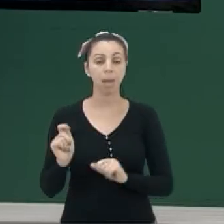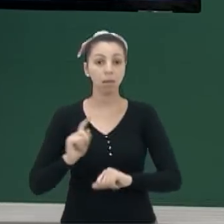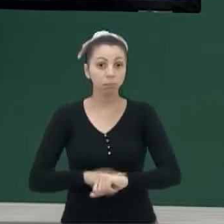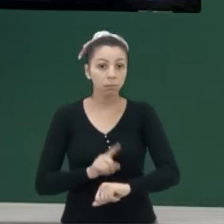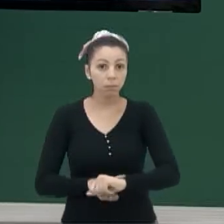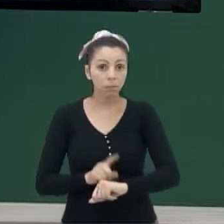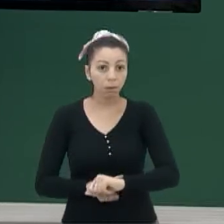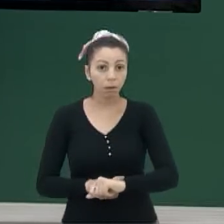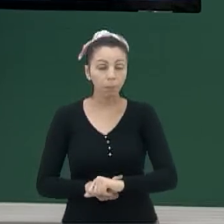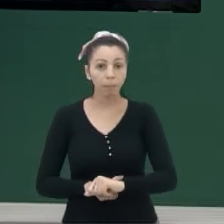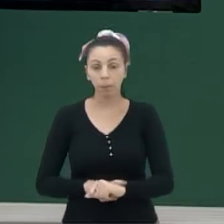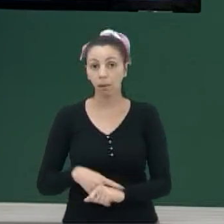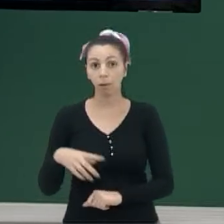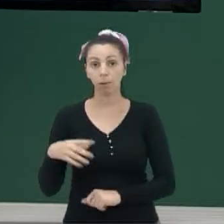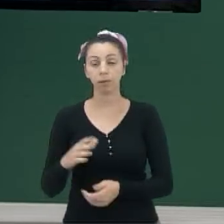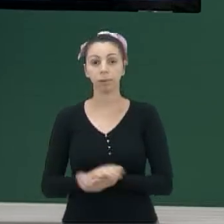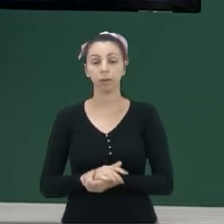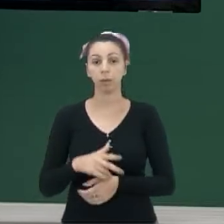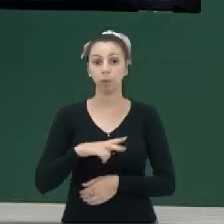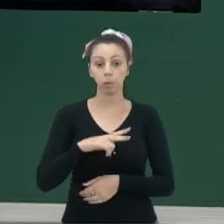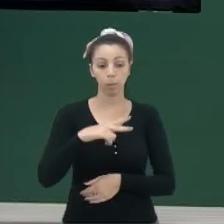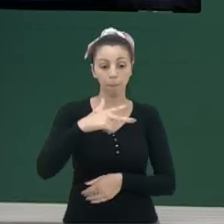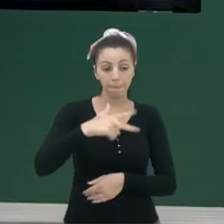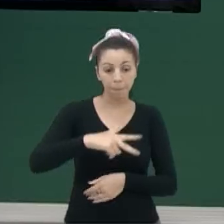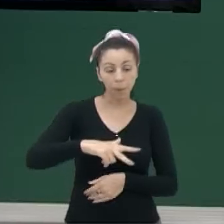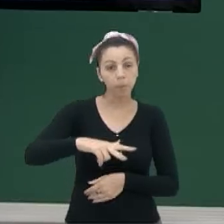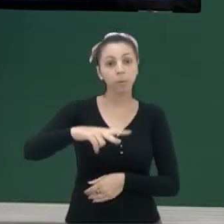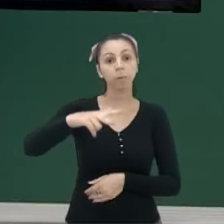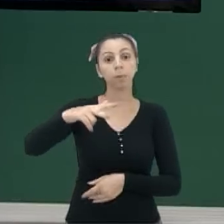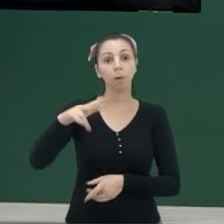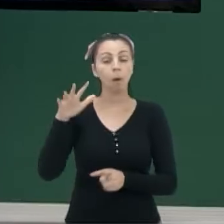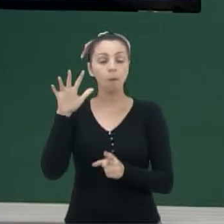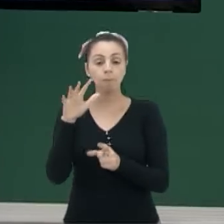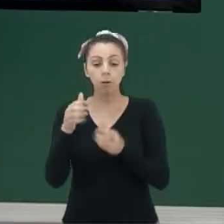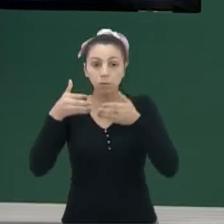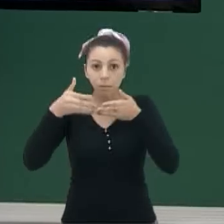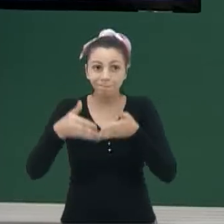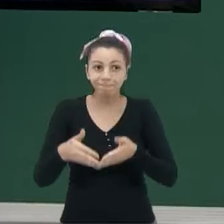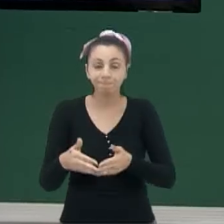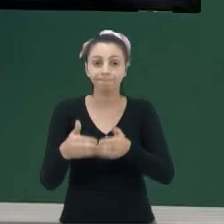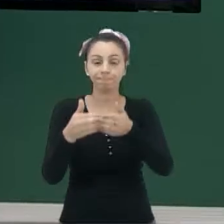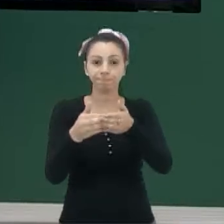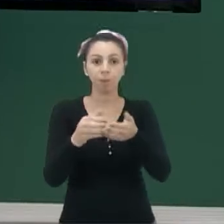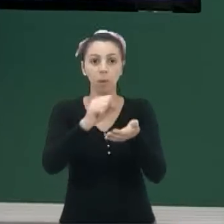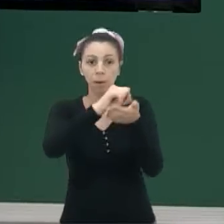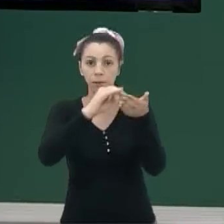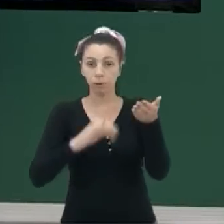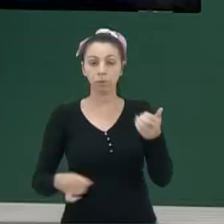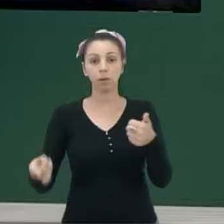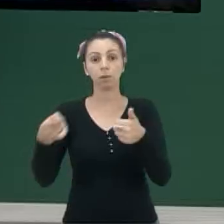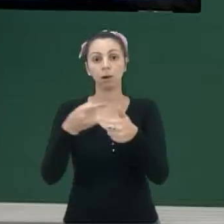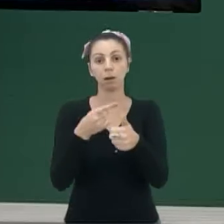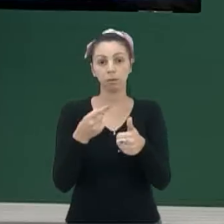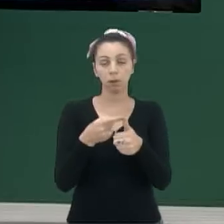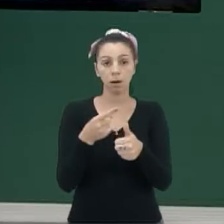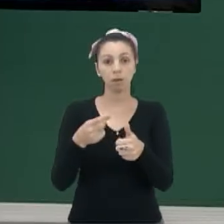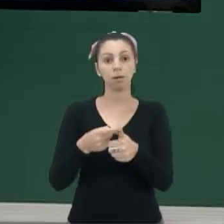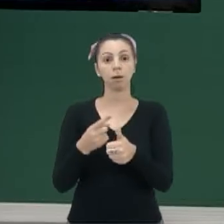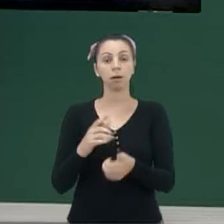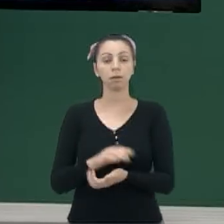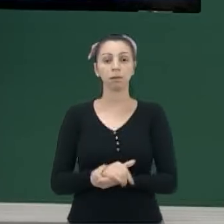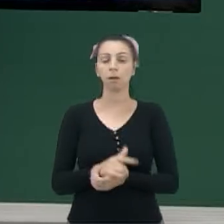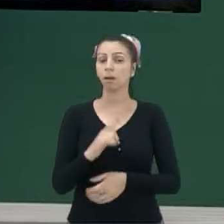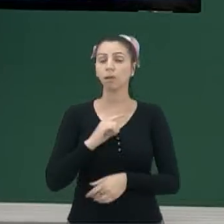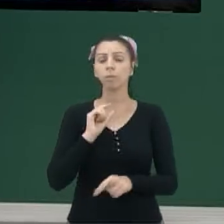tem aí todo um percurso de Portugal nas grandes navegações. A atividade número 1 que a gente vai fazer agora, a gente vai